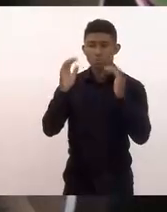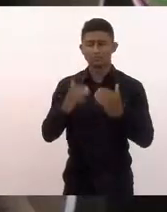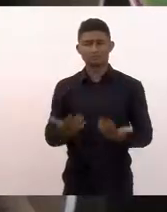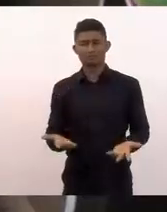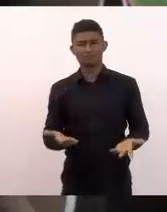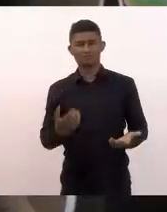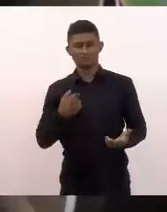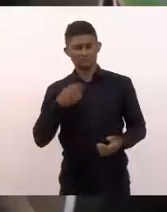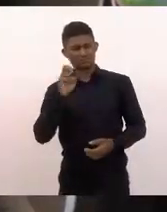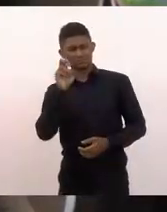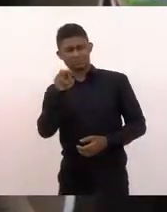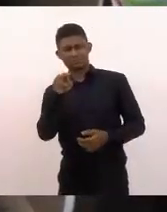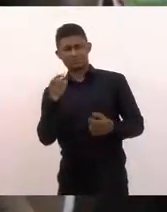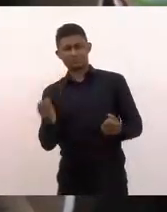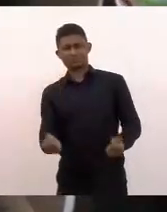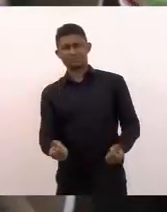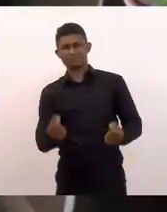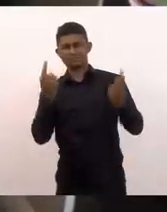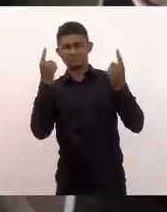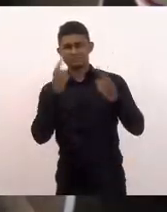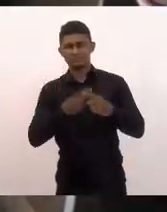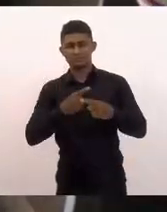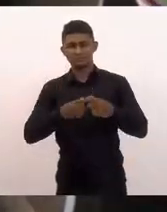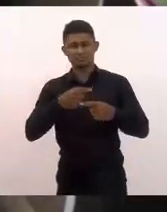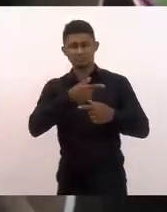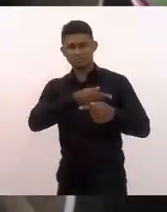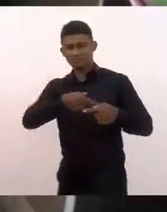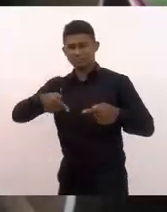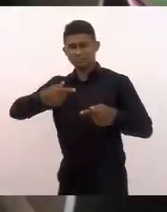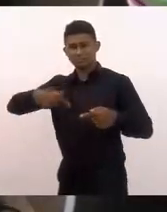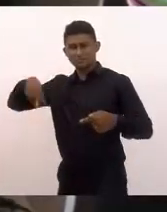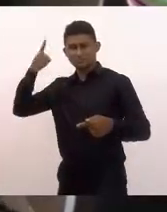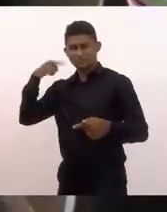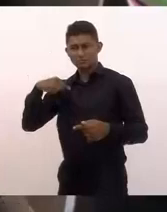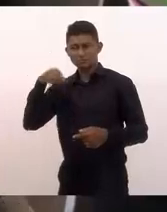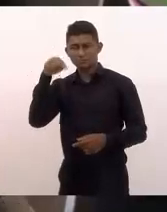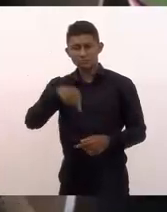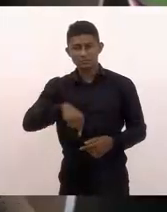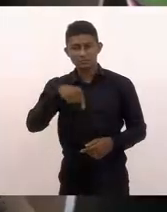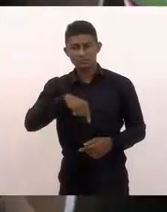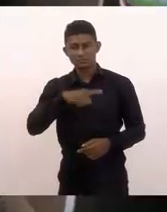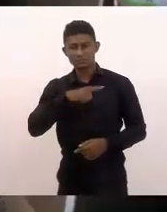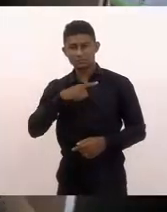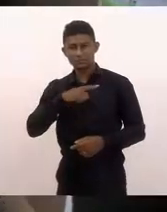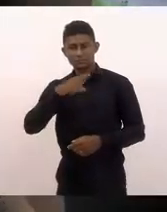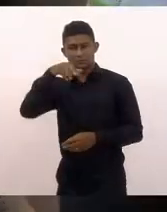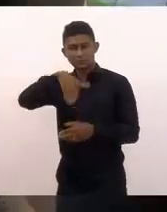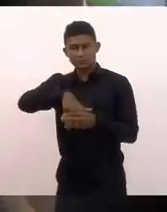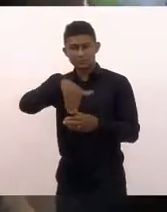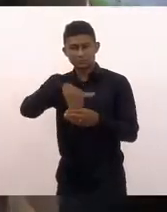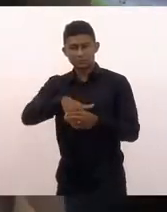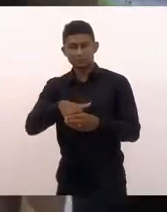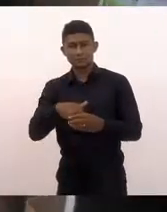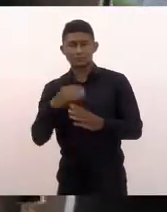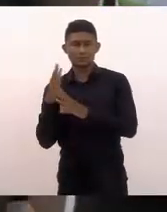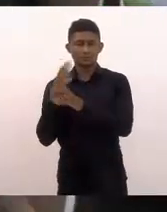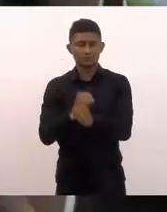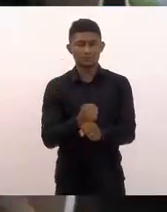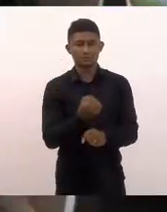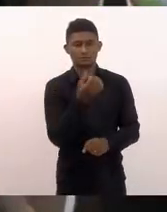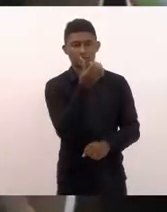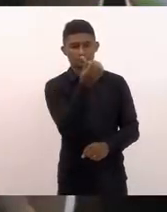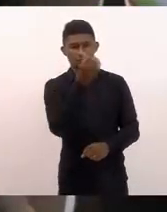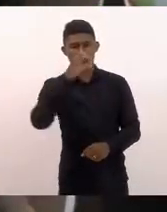nobres parlamentares, é que na semana passada nós tivemos 69 votos favoráveis